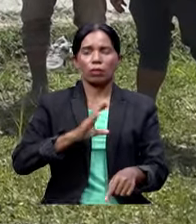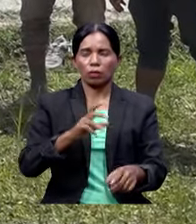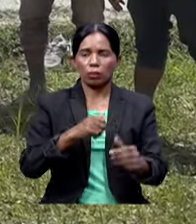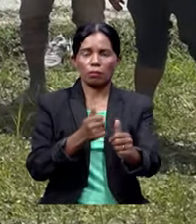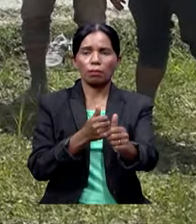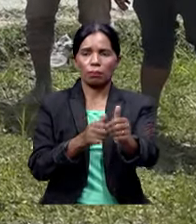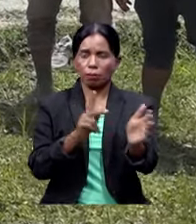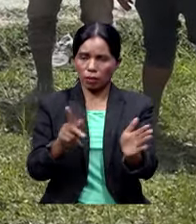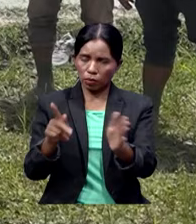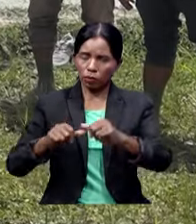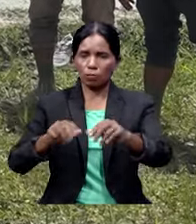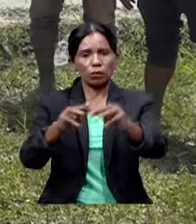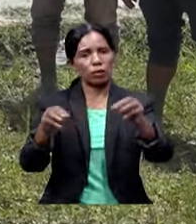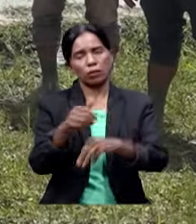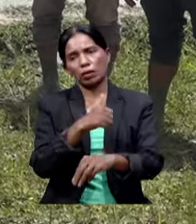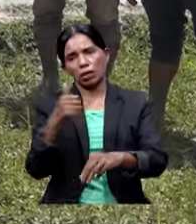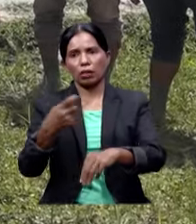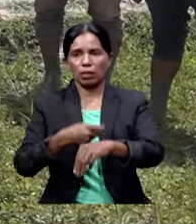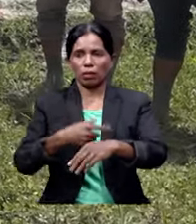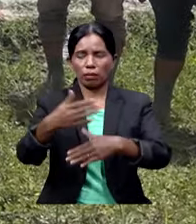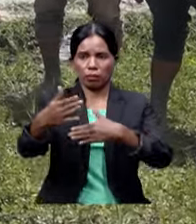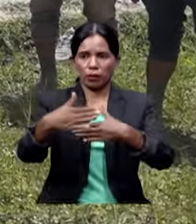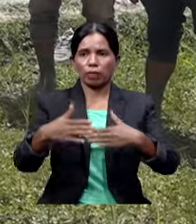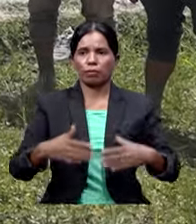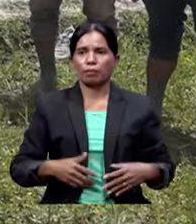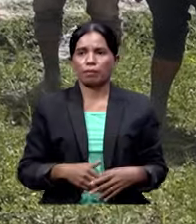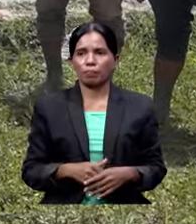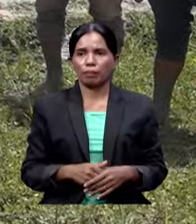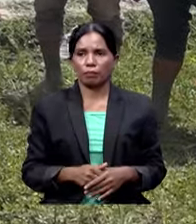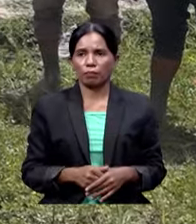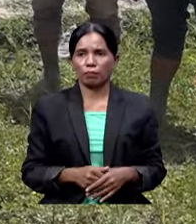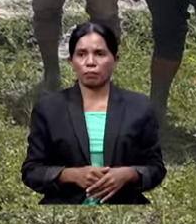ba e munisipi sira selu ke tempo besik. John Bosco Dias, Tomás Suárez, GMN.